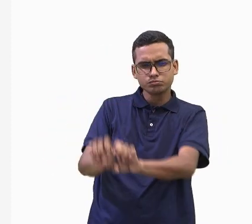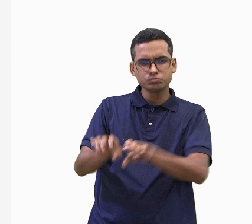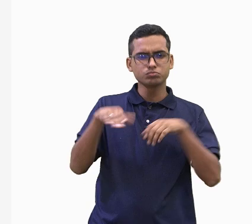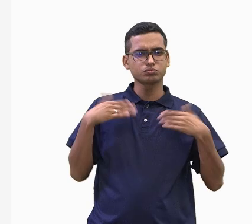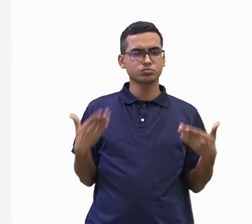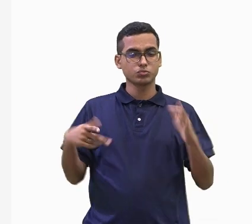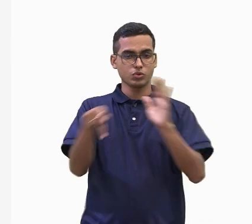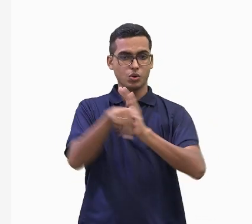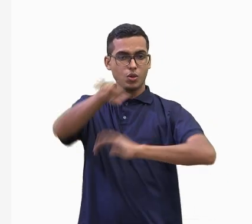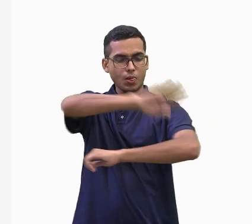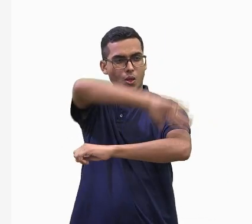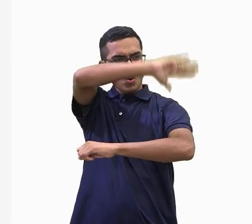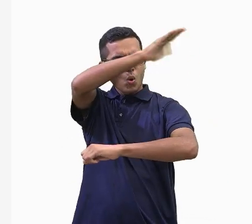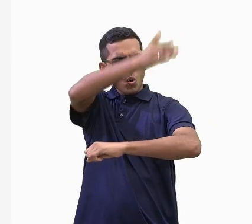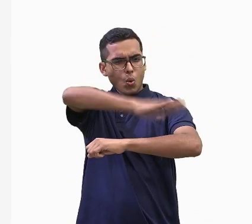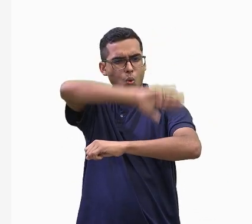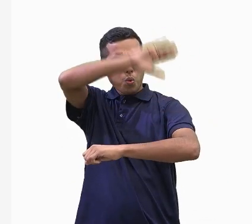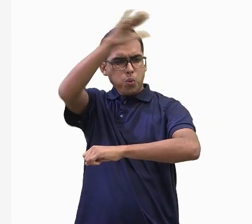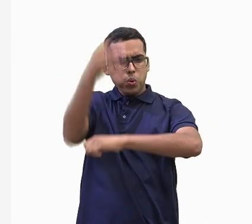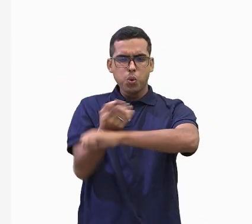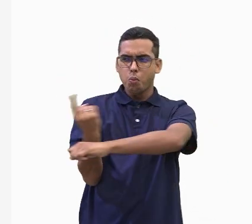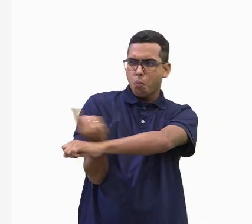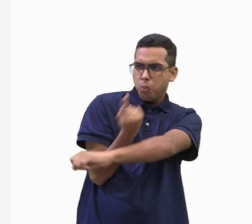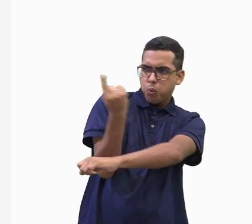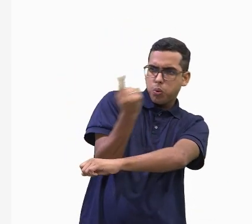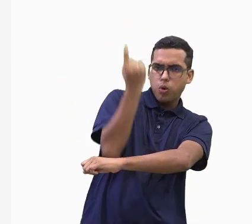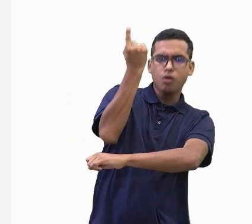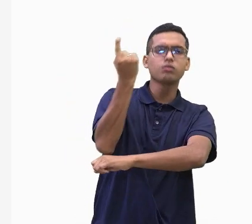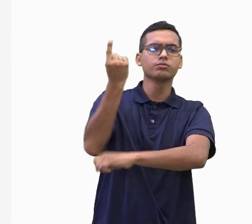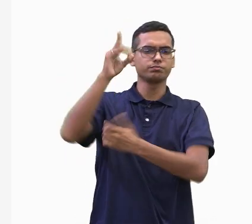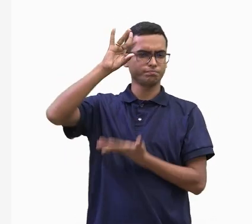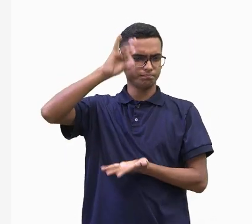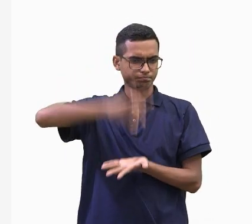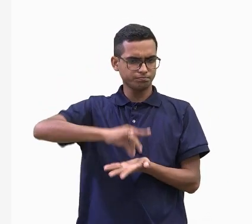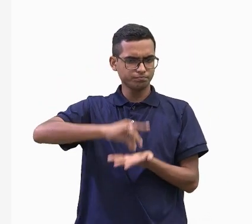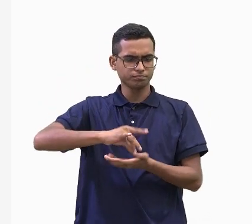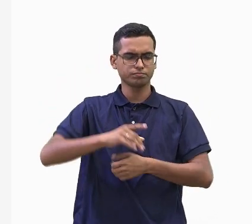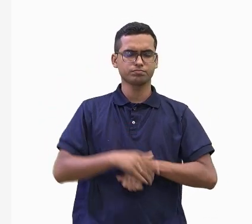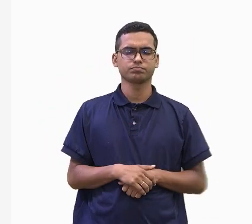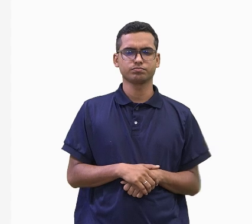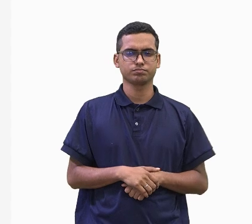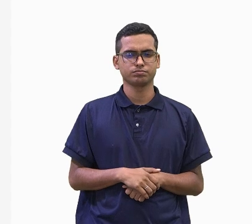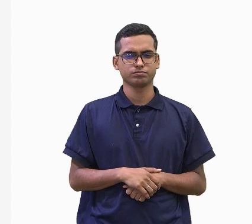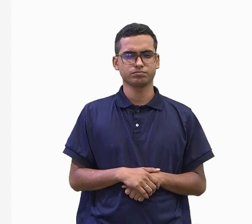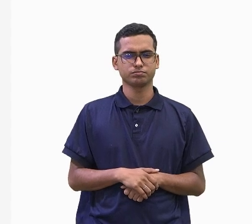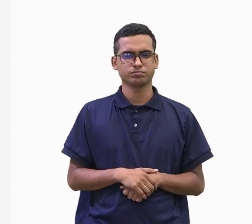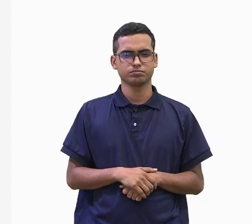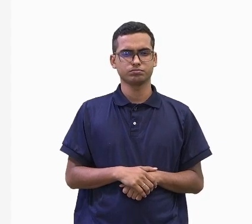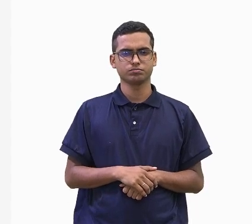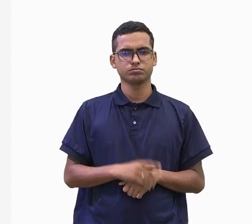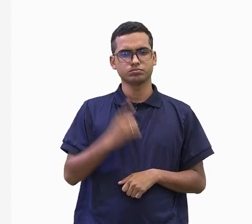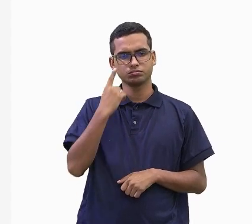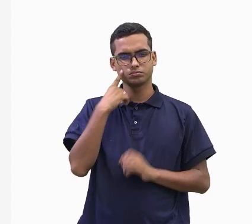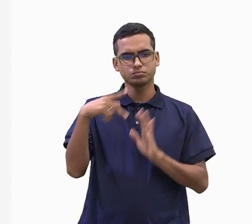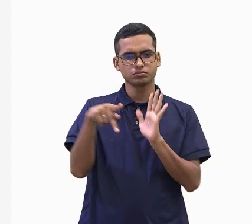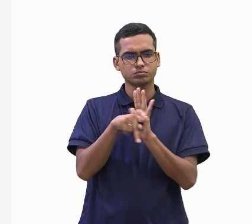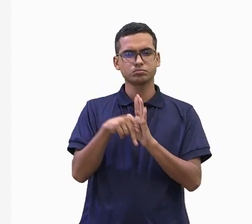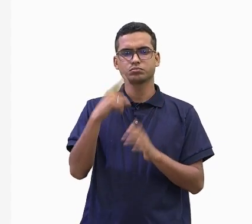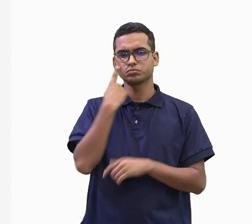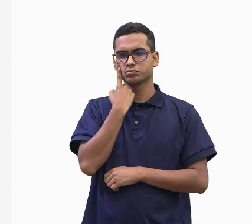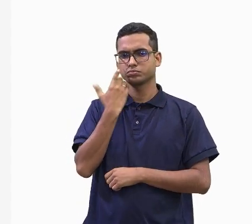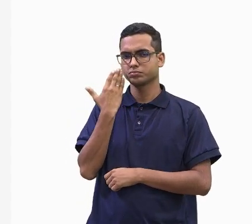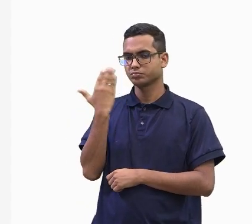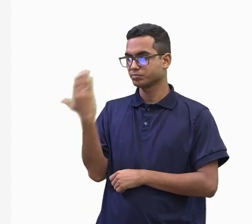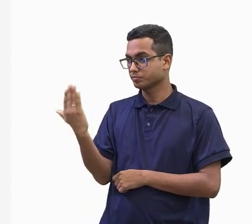então um relevo, vai ser qual? Uma montanha elevada. A gente vai ter então ali a Cordilheira dos Andes.